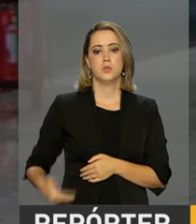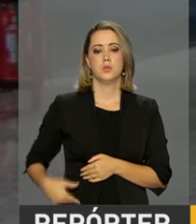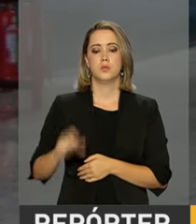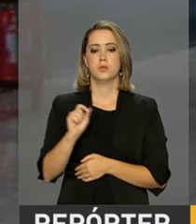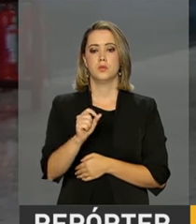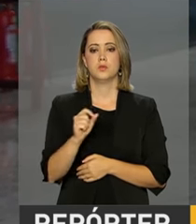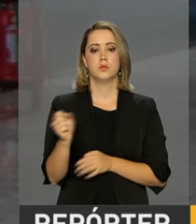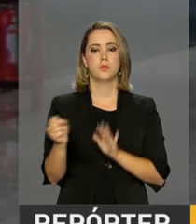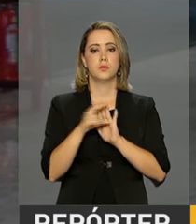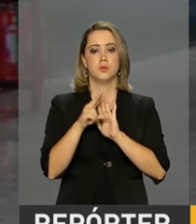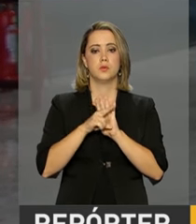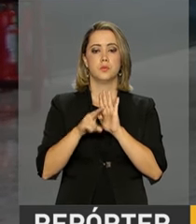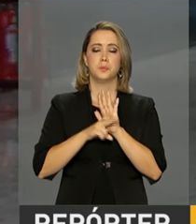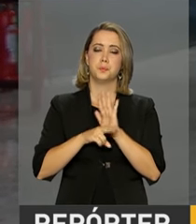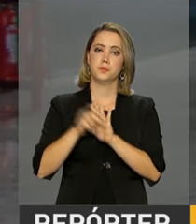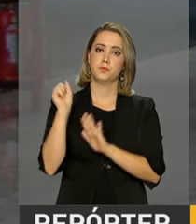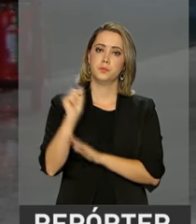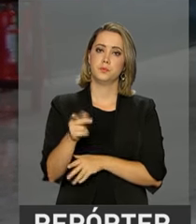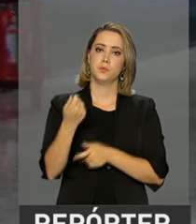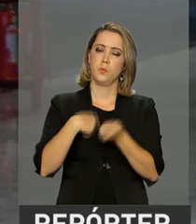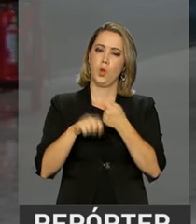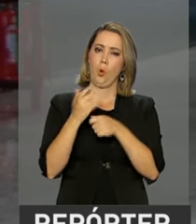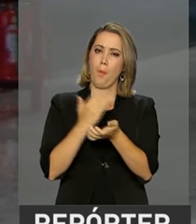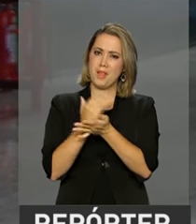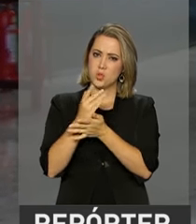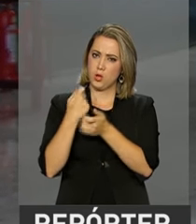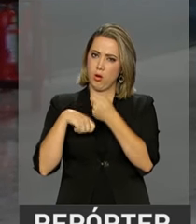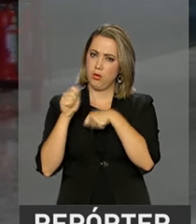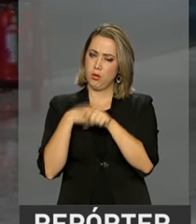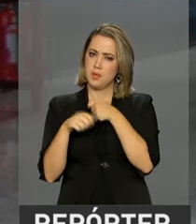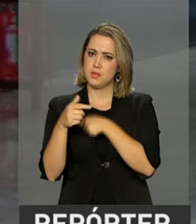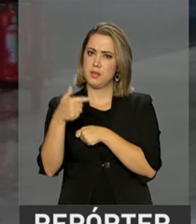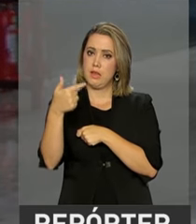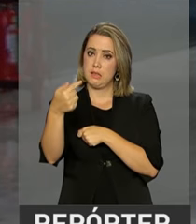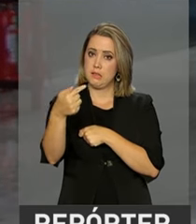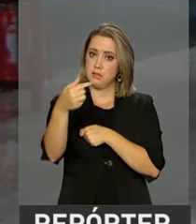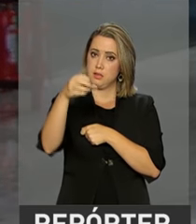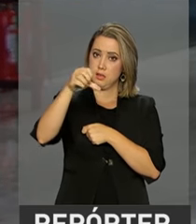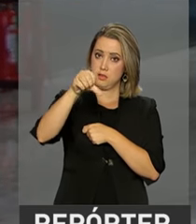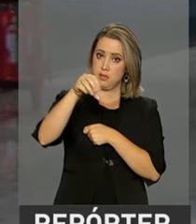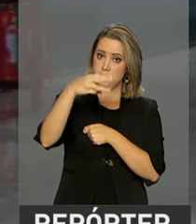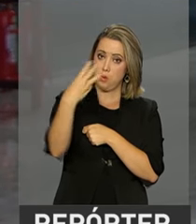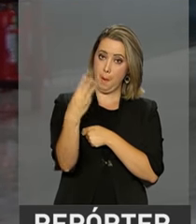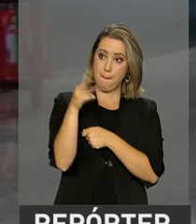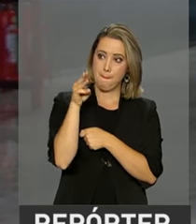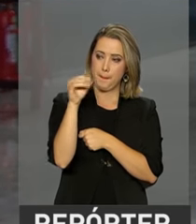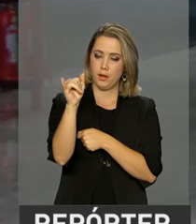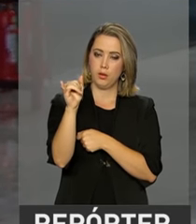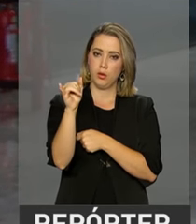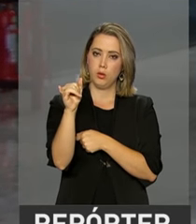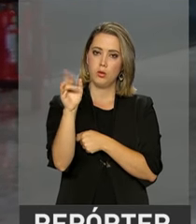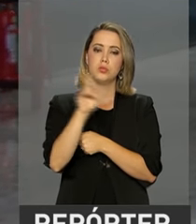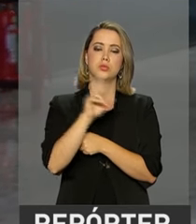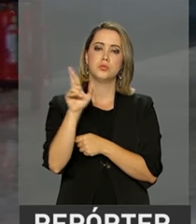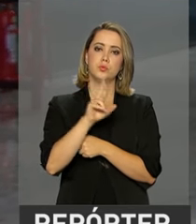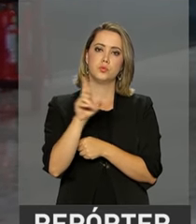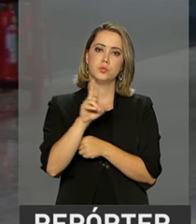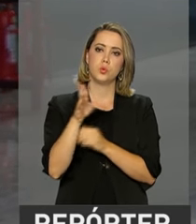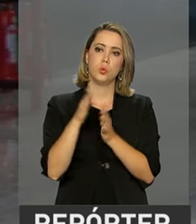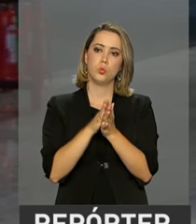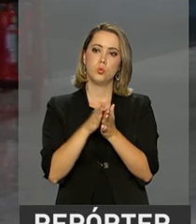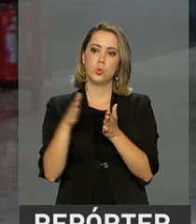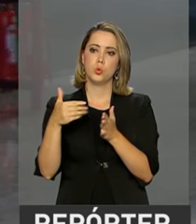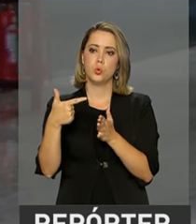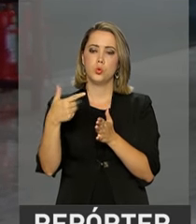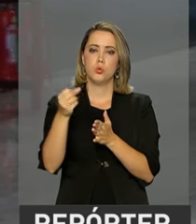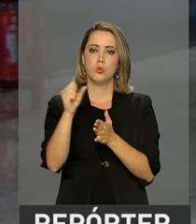da reforma da Previdência, o governo iria economizar 793 bilhões de reais no período de 2018